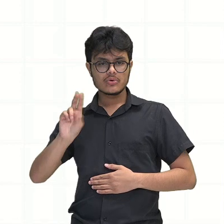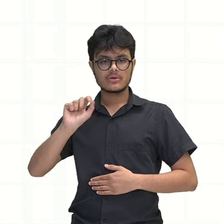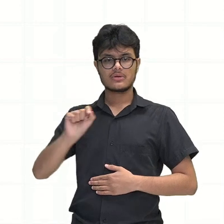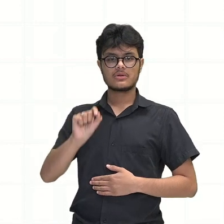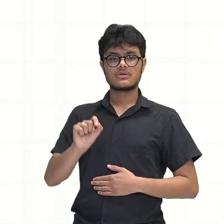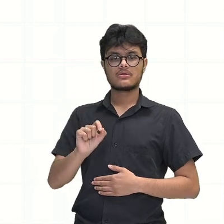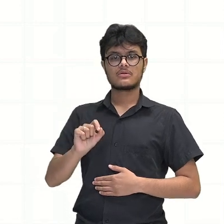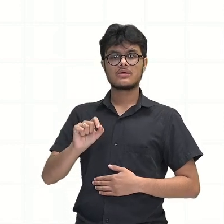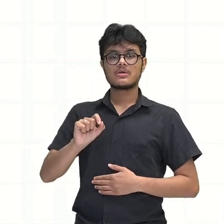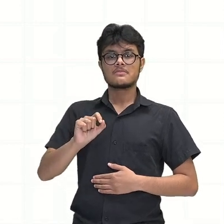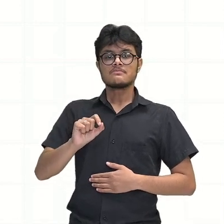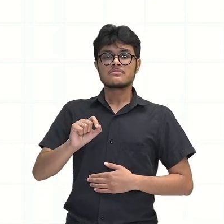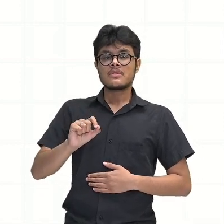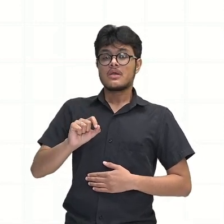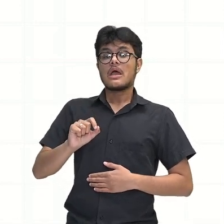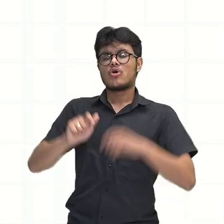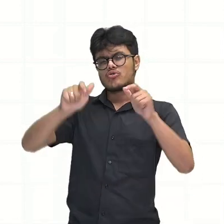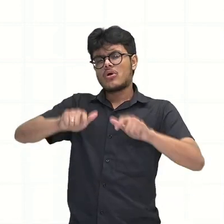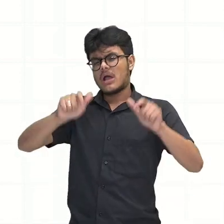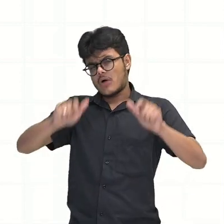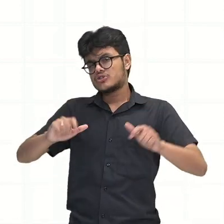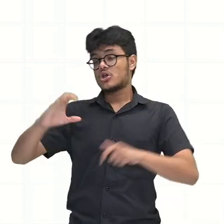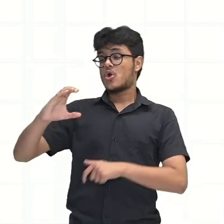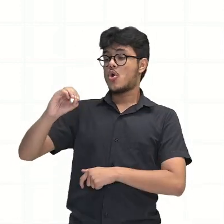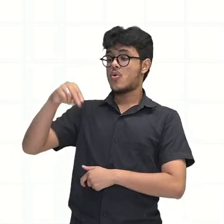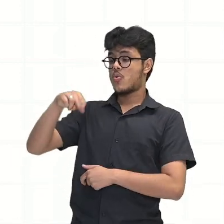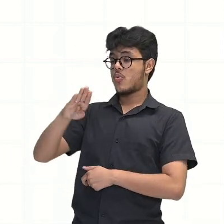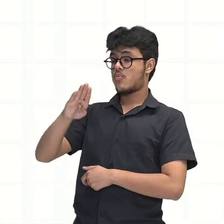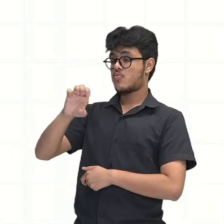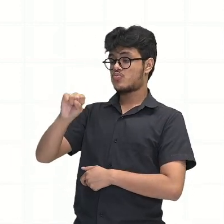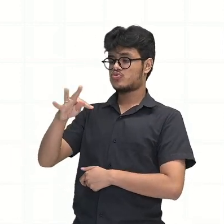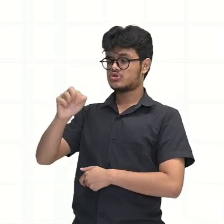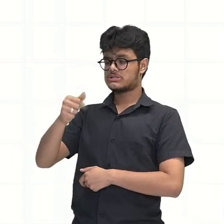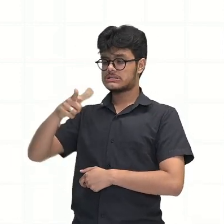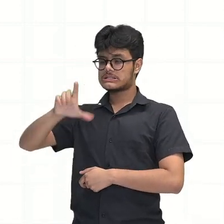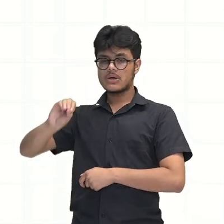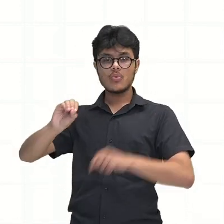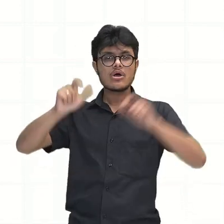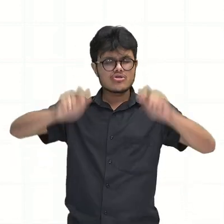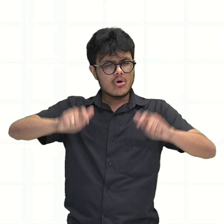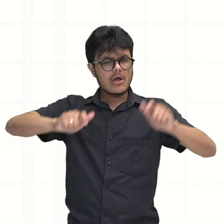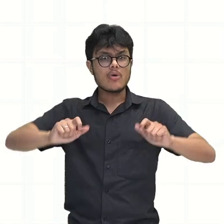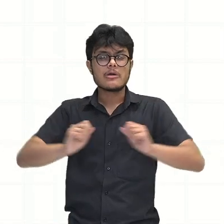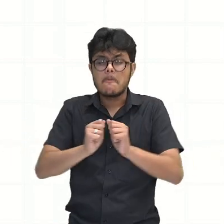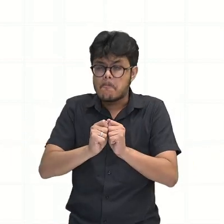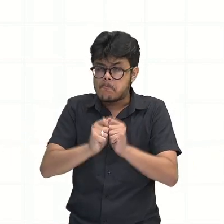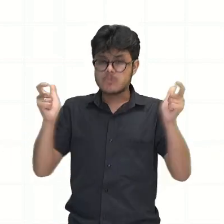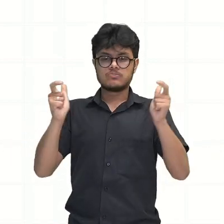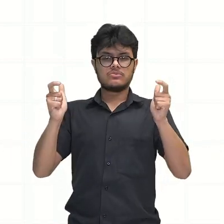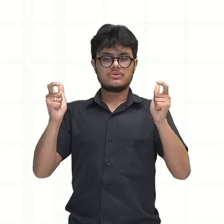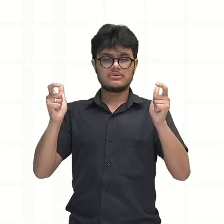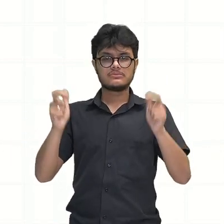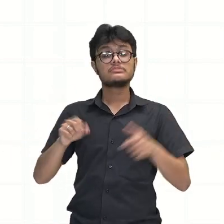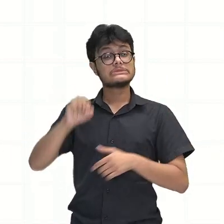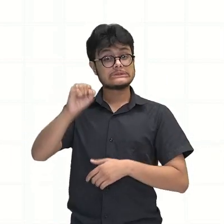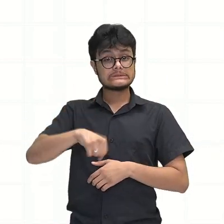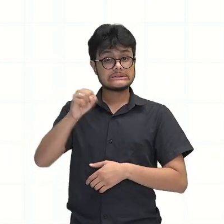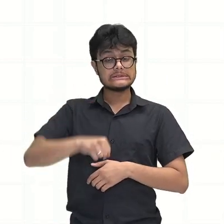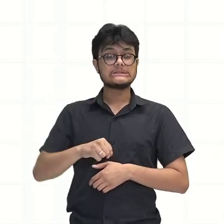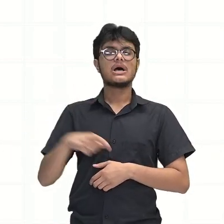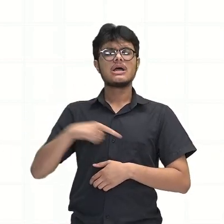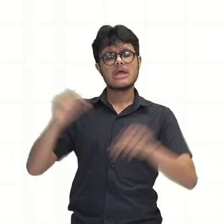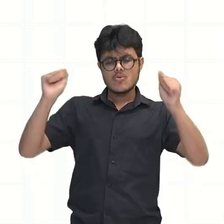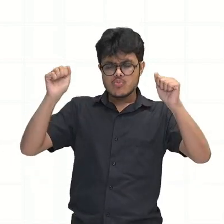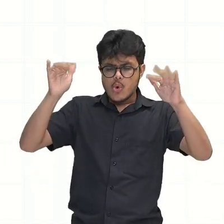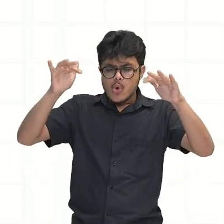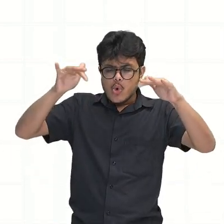de câmara de combustão, certo? Aí esse ar e combustível entra nessa